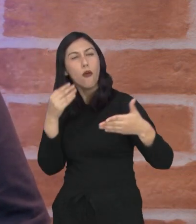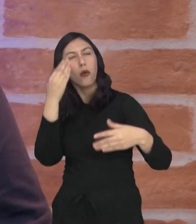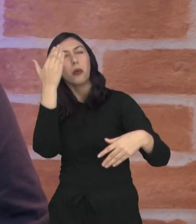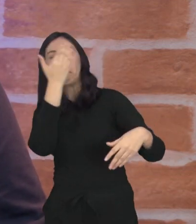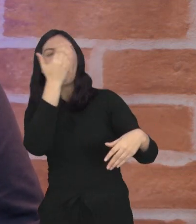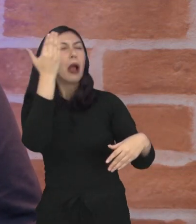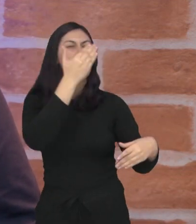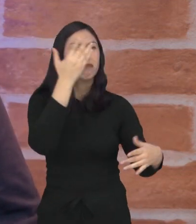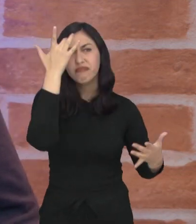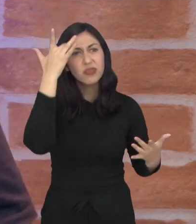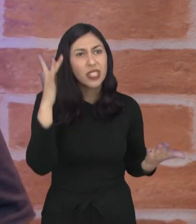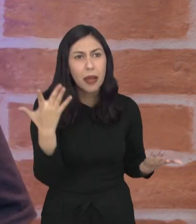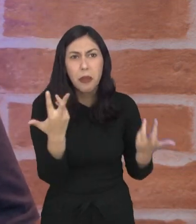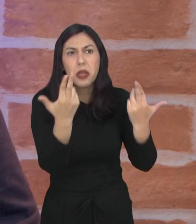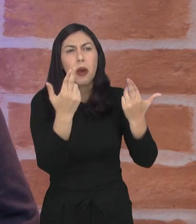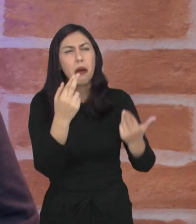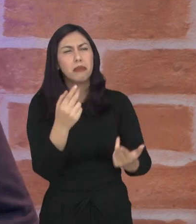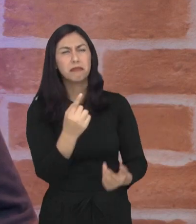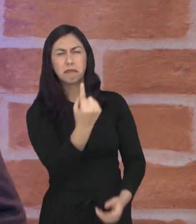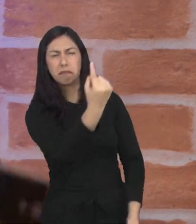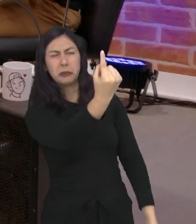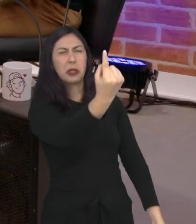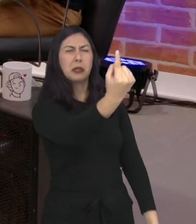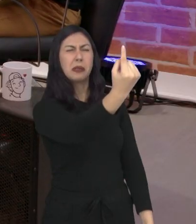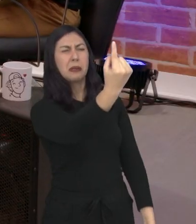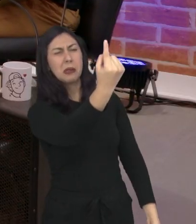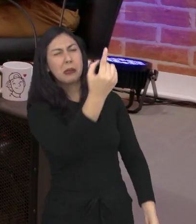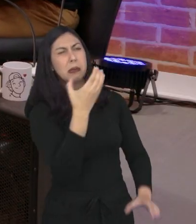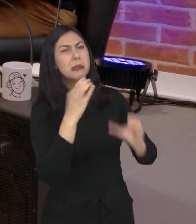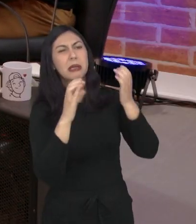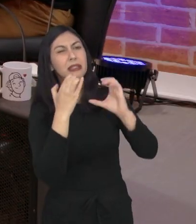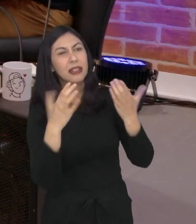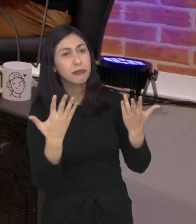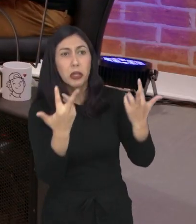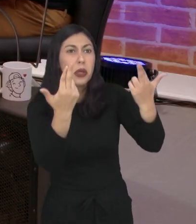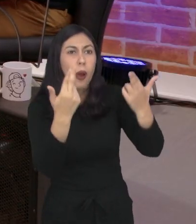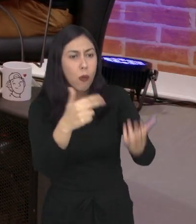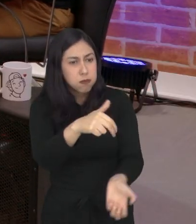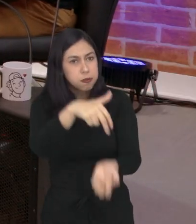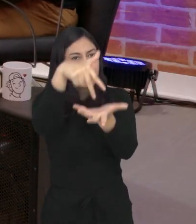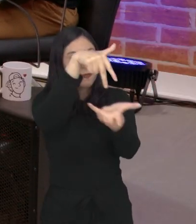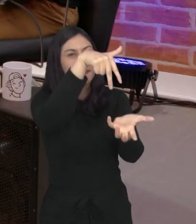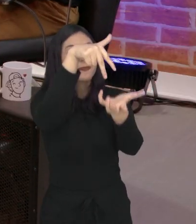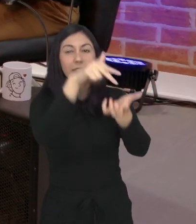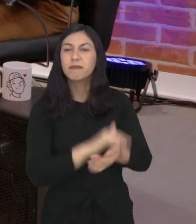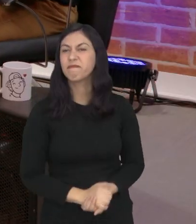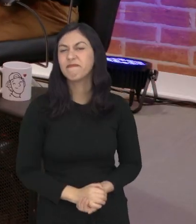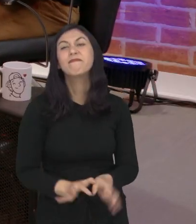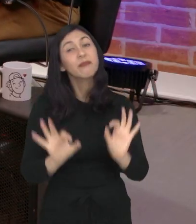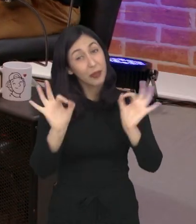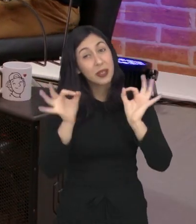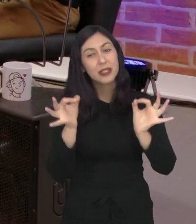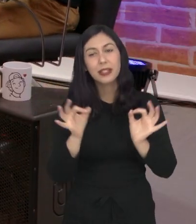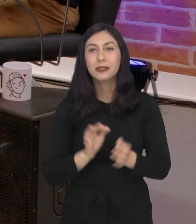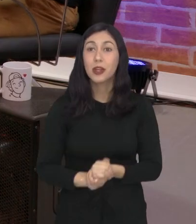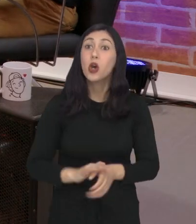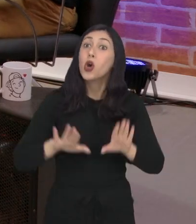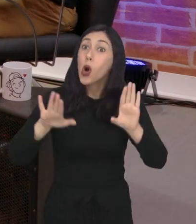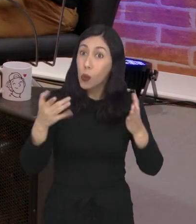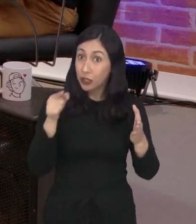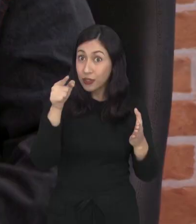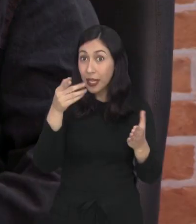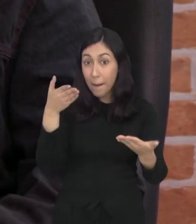ia saber se o cara tava lá. Não, você vê uma pessoa cantando. Justo. Entendeu? Tem um excelente ponto. Inclusive, fica a dica. Quando vocês forem em